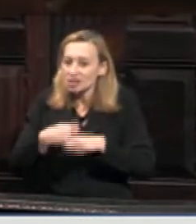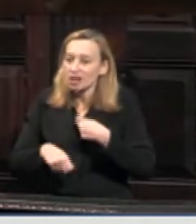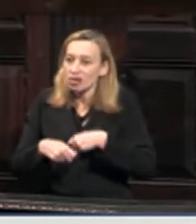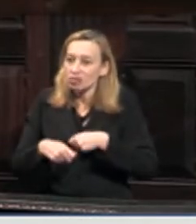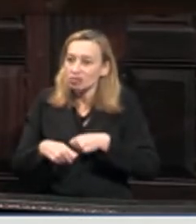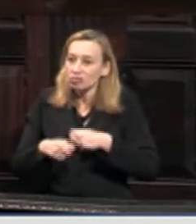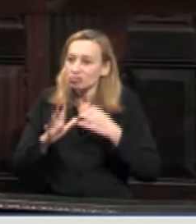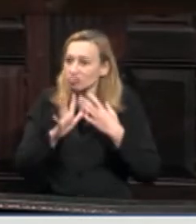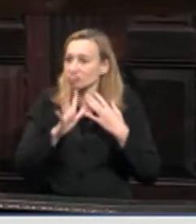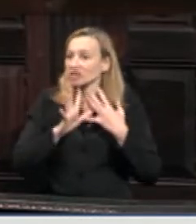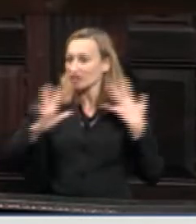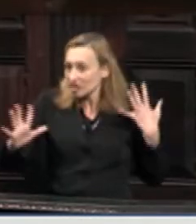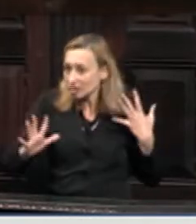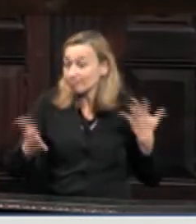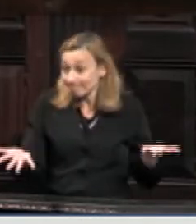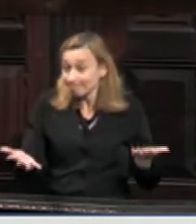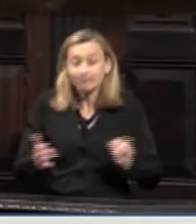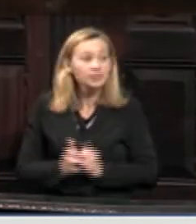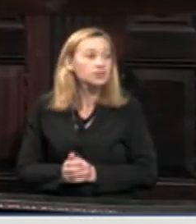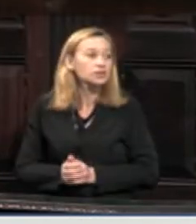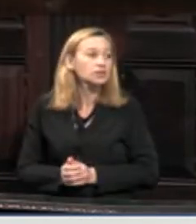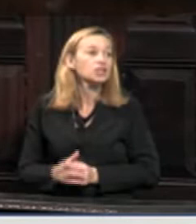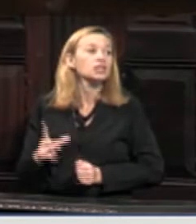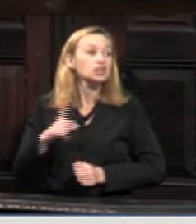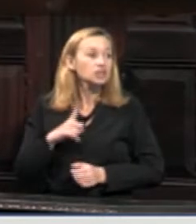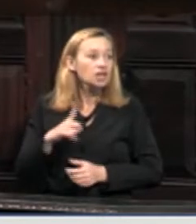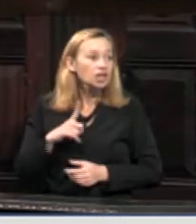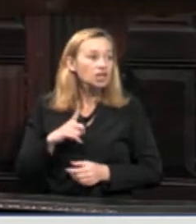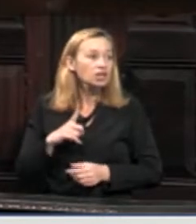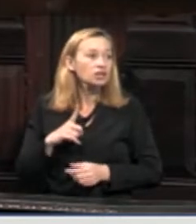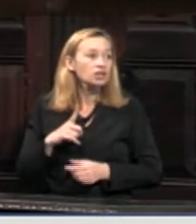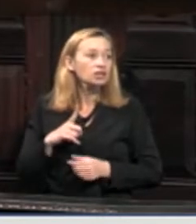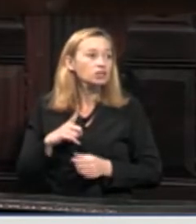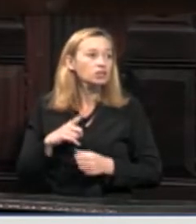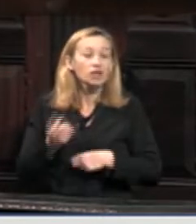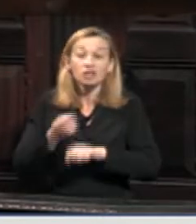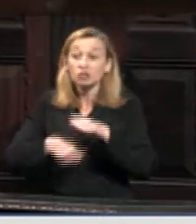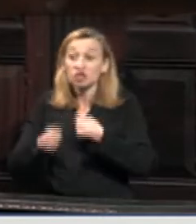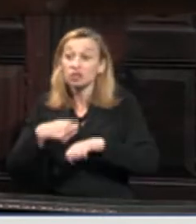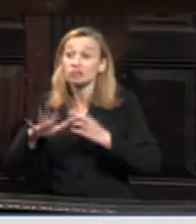fila. E ter um sistema de controle da fila